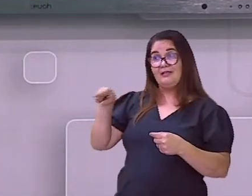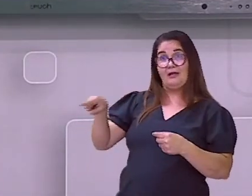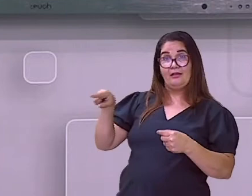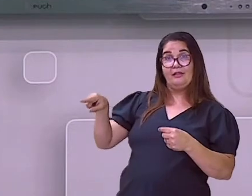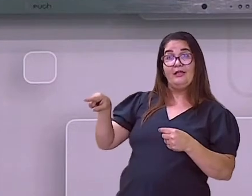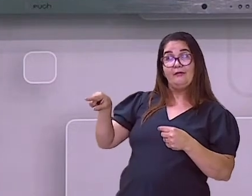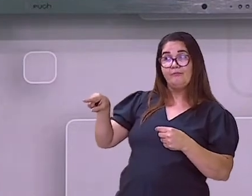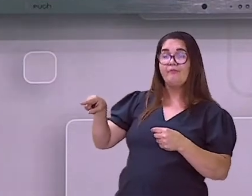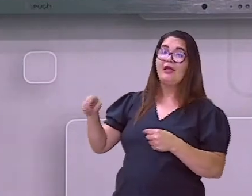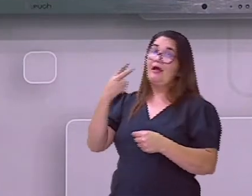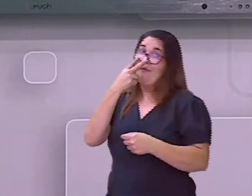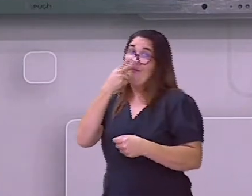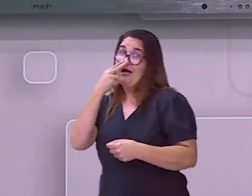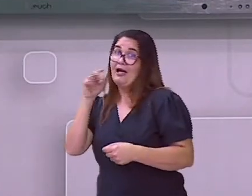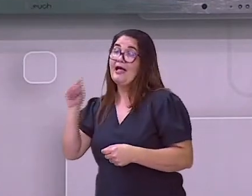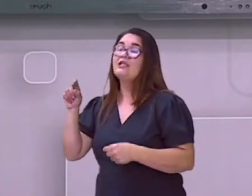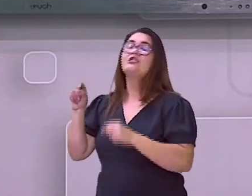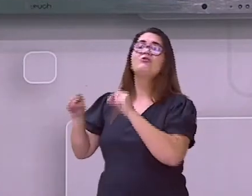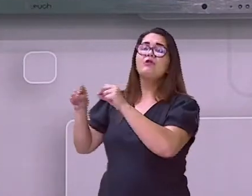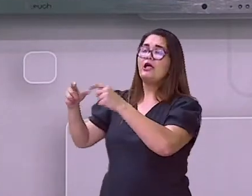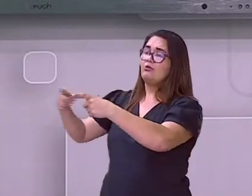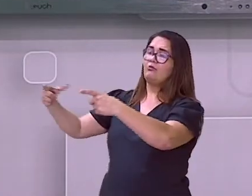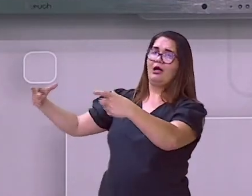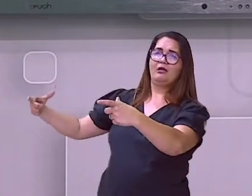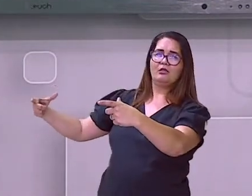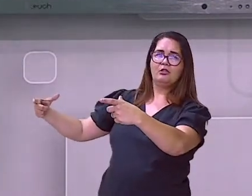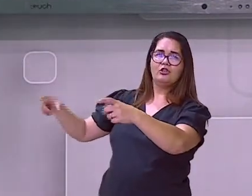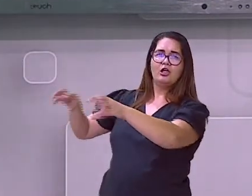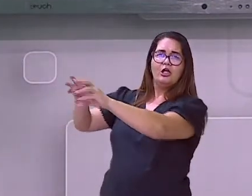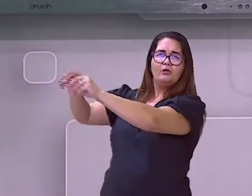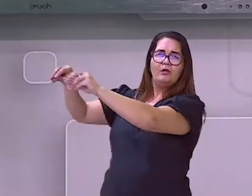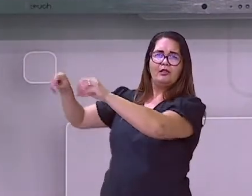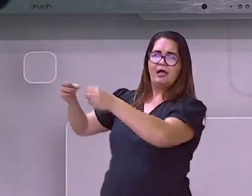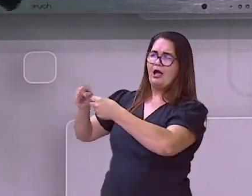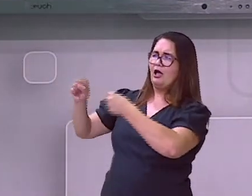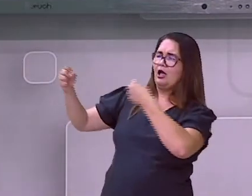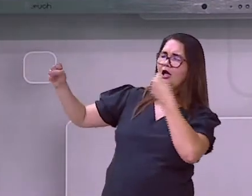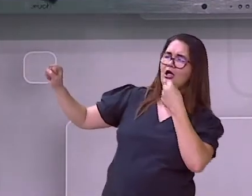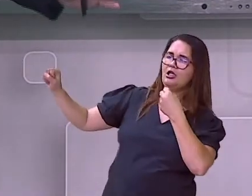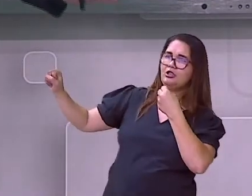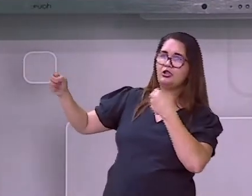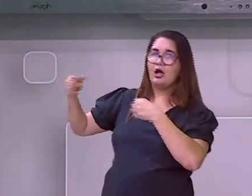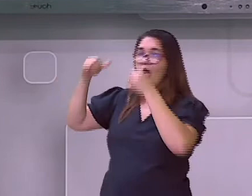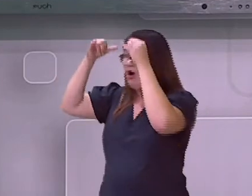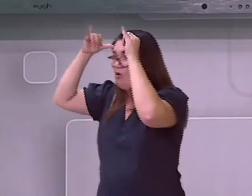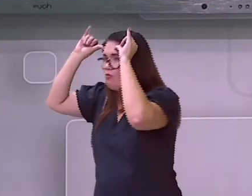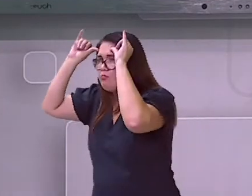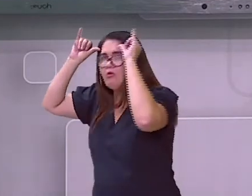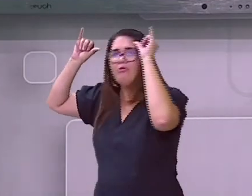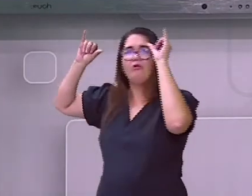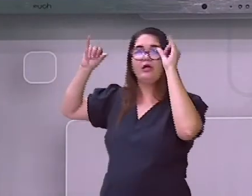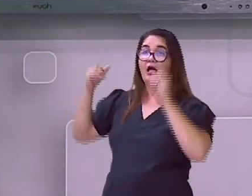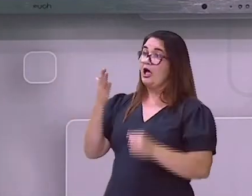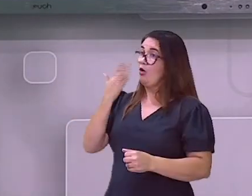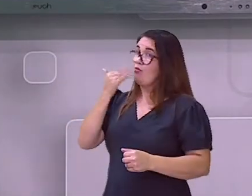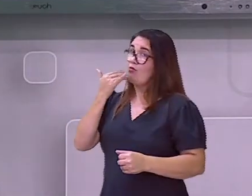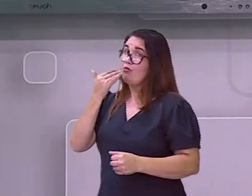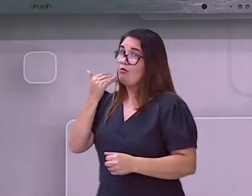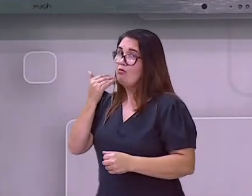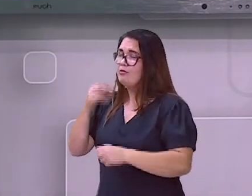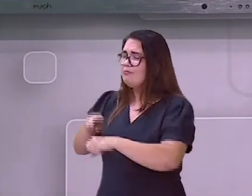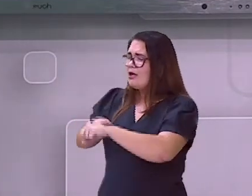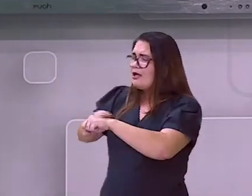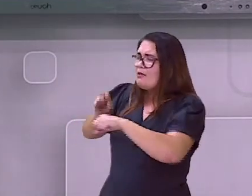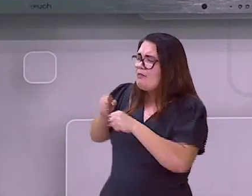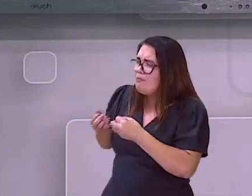Então, agora pensa, só comer, beber e dormir ali naquele lugar,